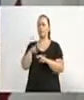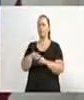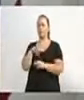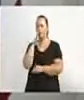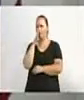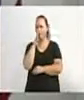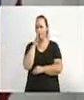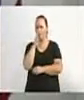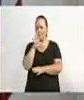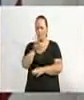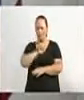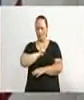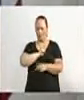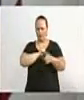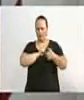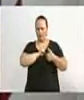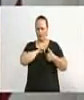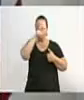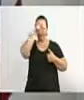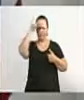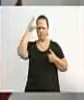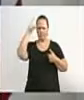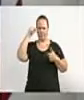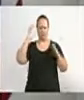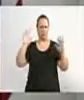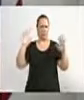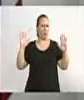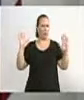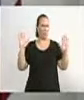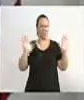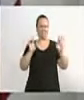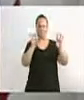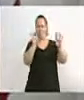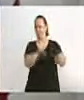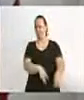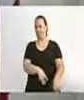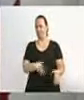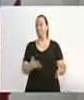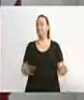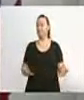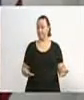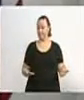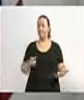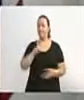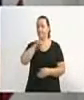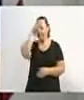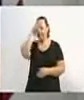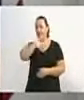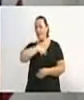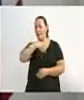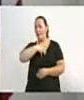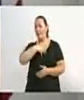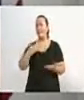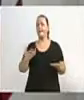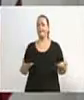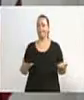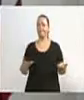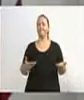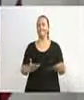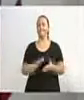tamanho da dor de cabeça, para não dizer outra coisa, né? Da dor de cabeça, e renunciaram ao